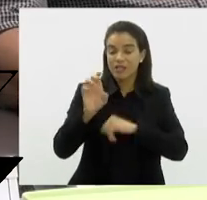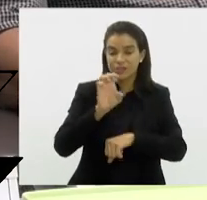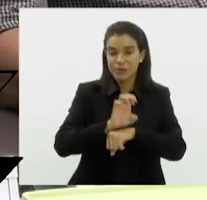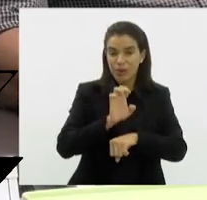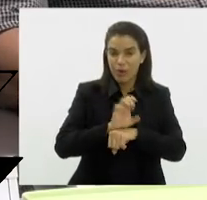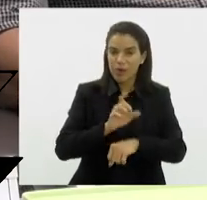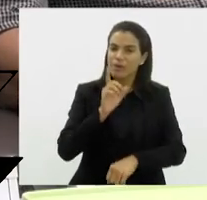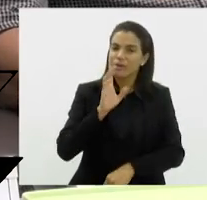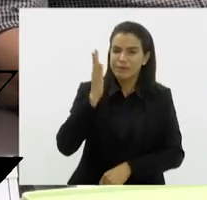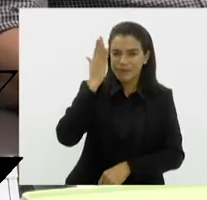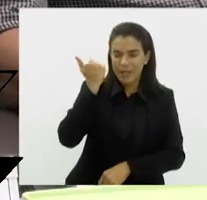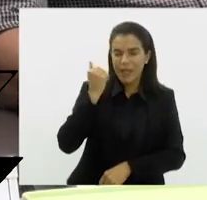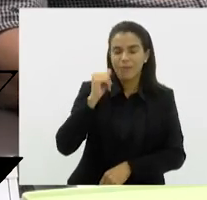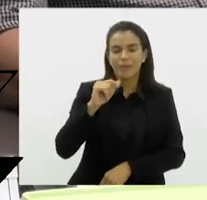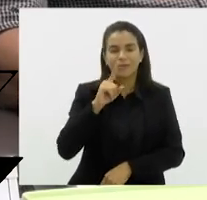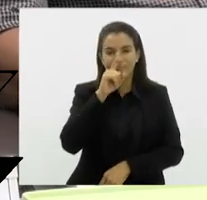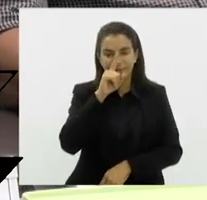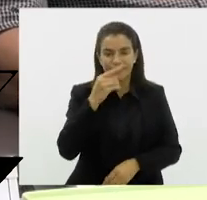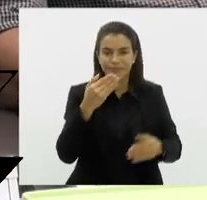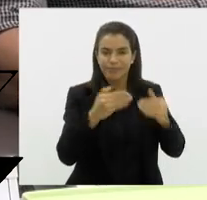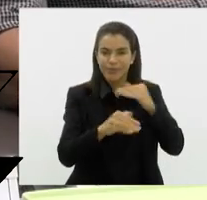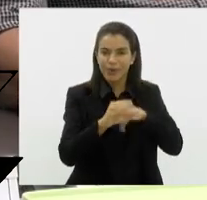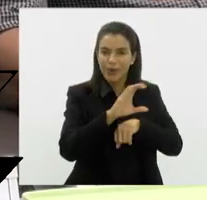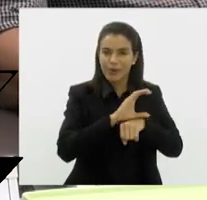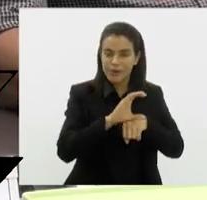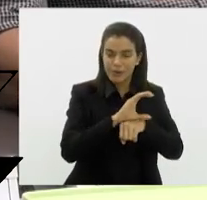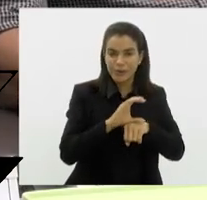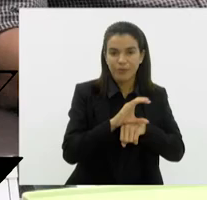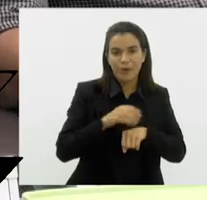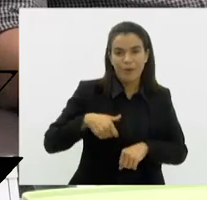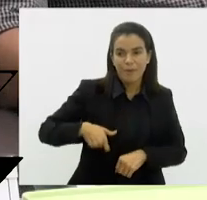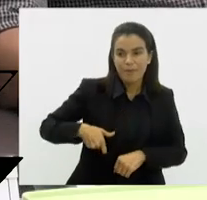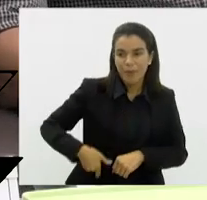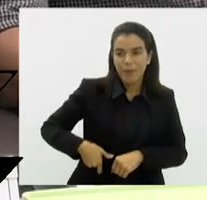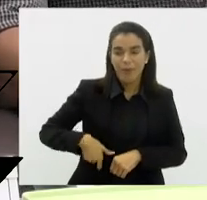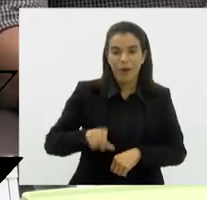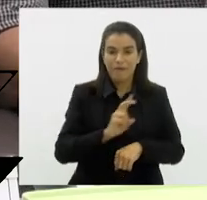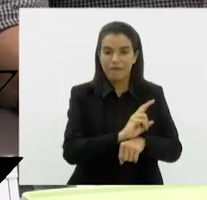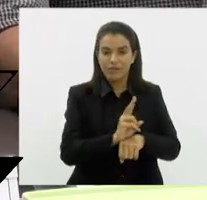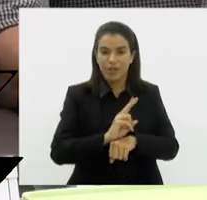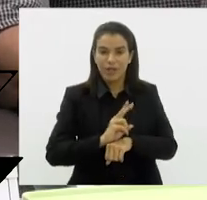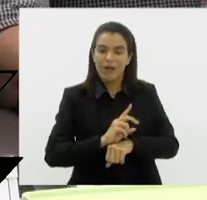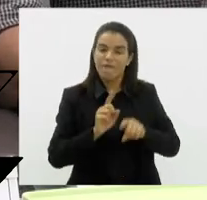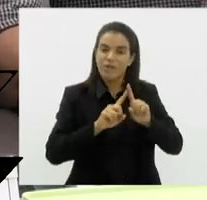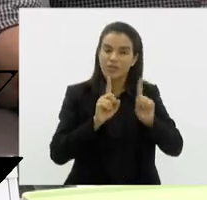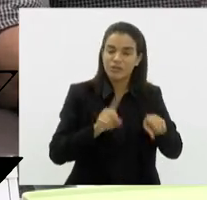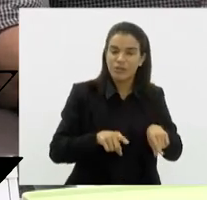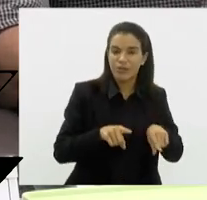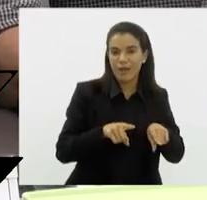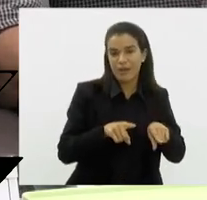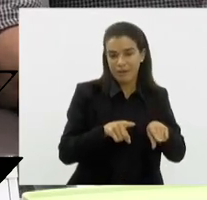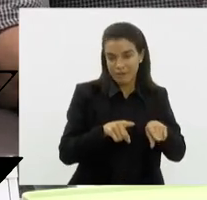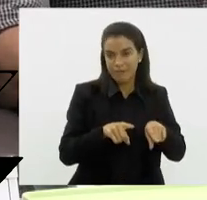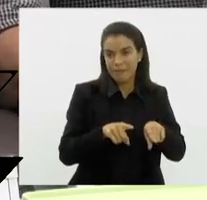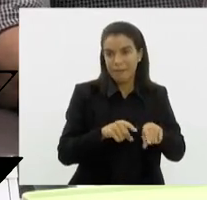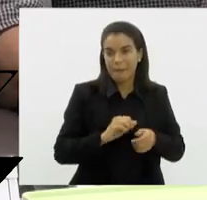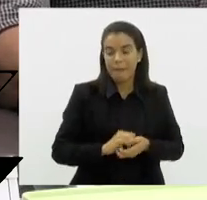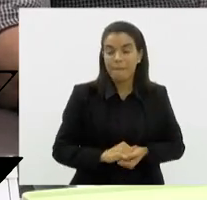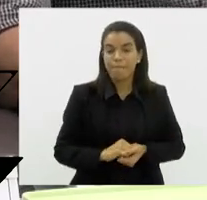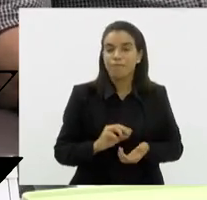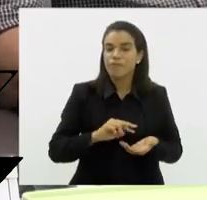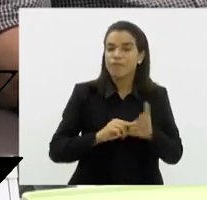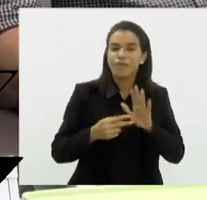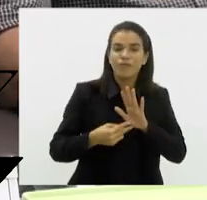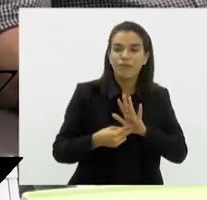o risco de atividade, efetiva necessidade, porte de arma de fogo para vigilante, empresa de segurança privada e por aí vai. Ou